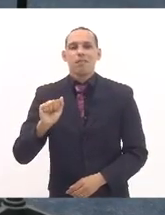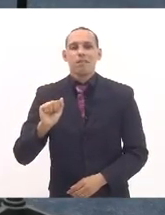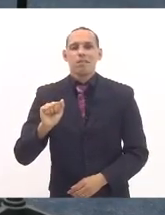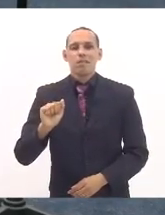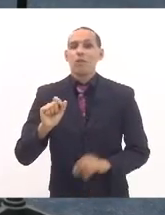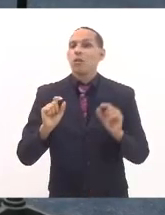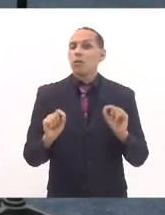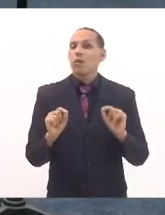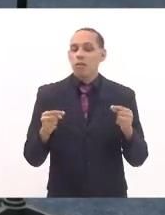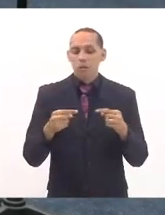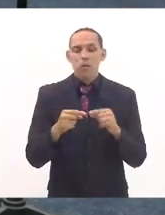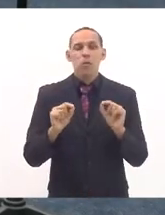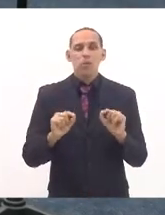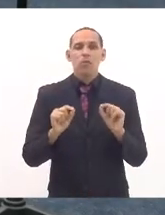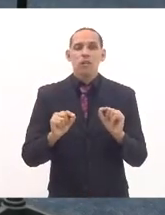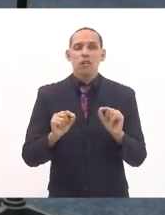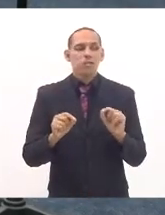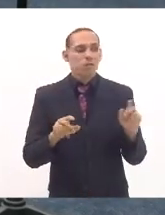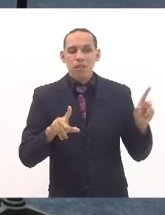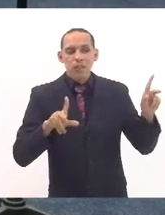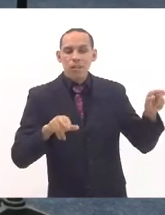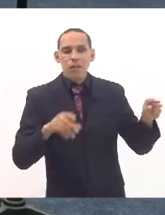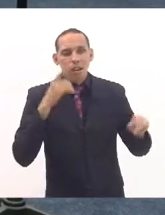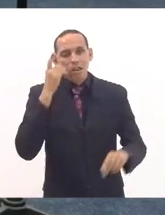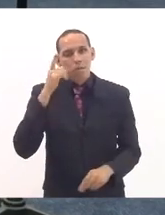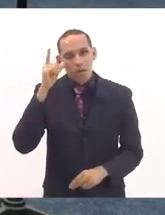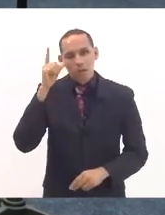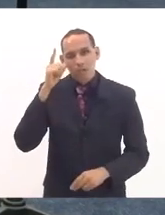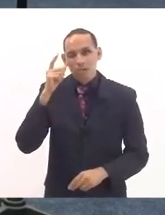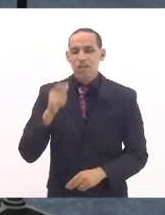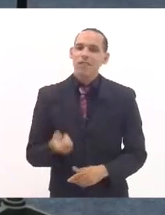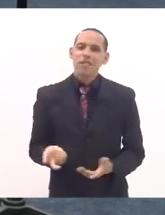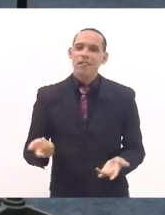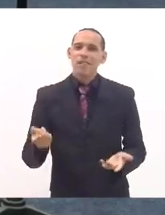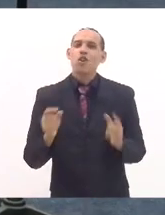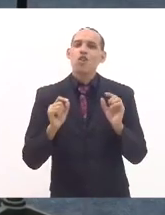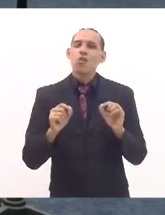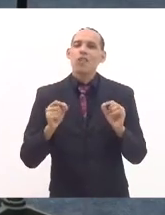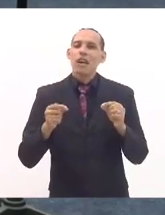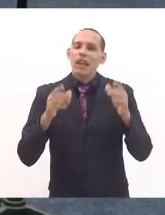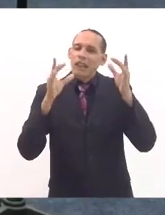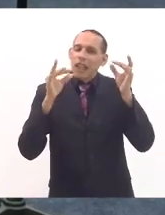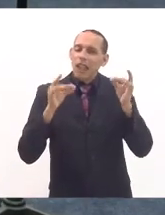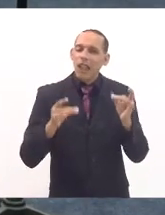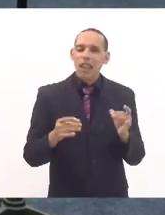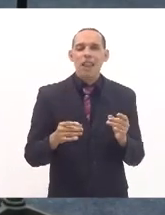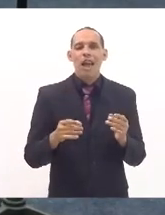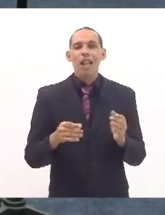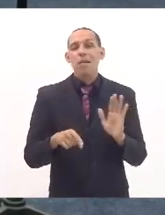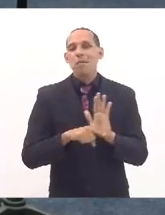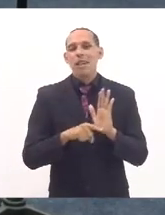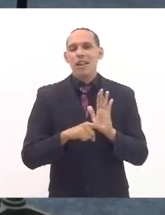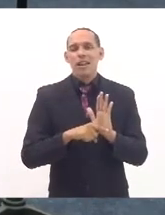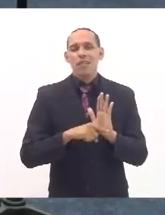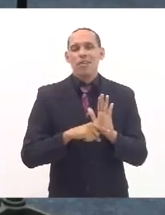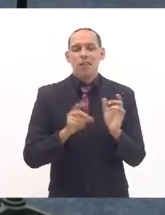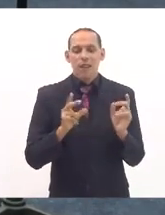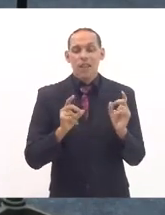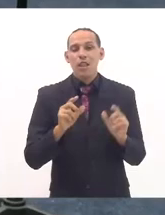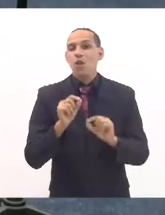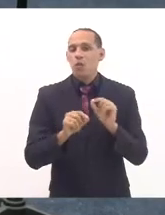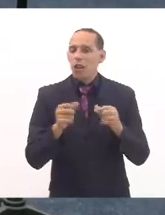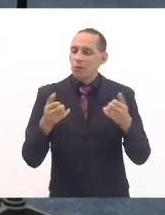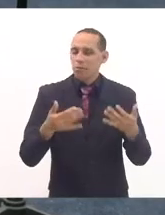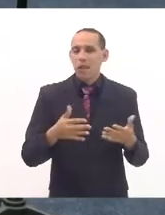tinha matéria semelhante a essa da deputada Lucinha. Era menos detalhado no que não pode vender, mas era